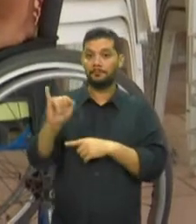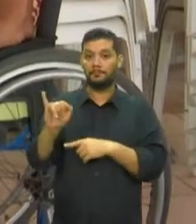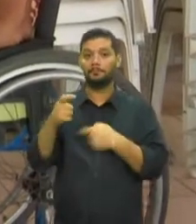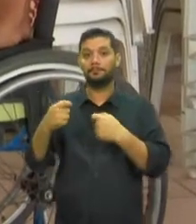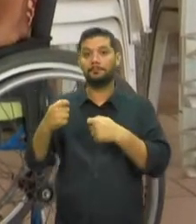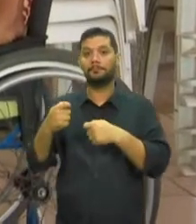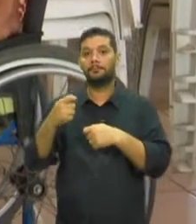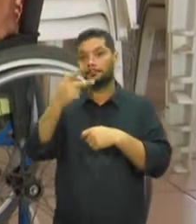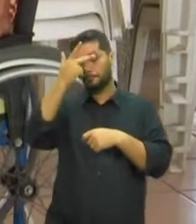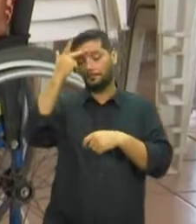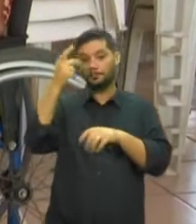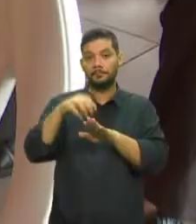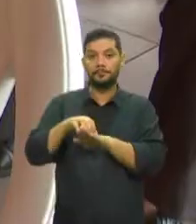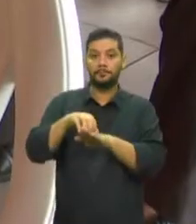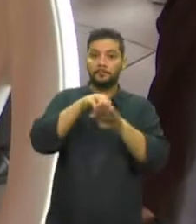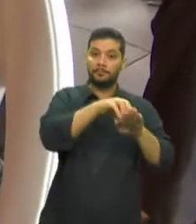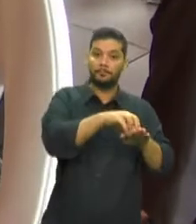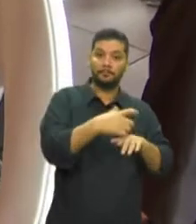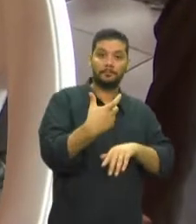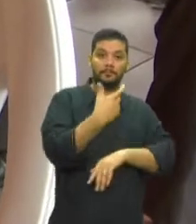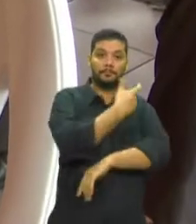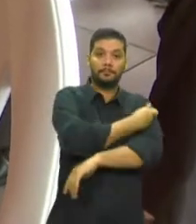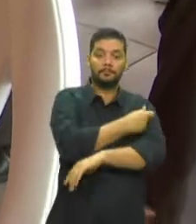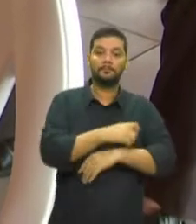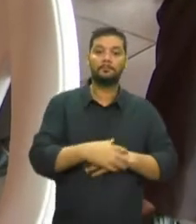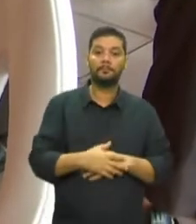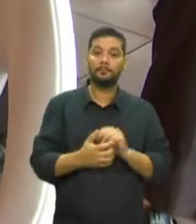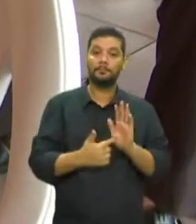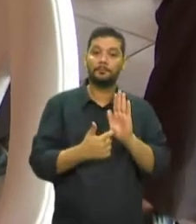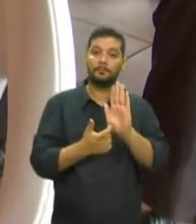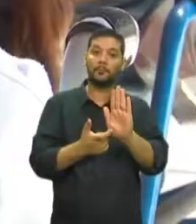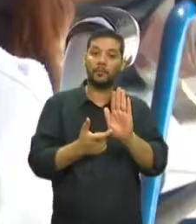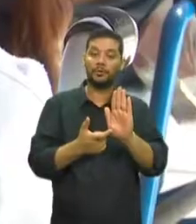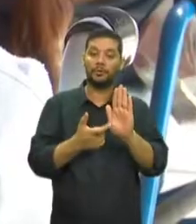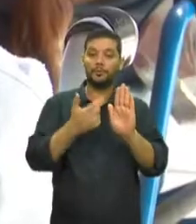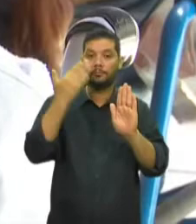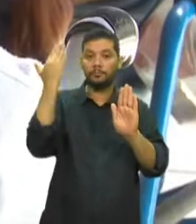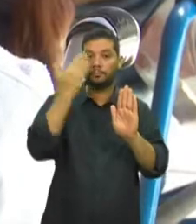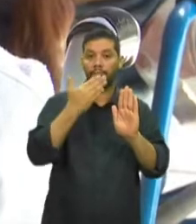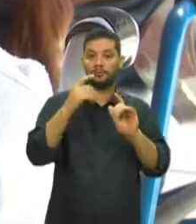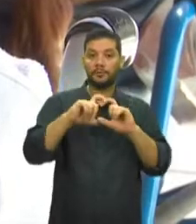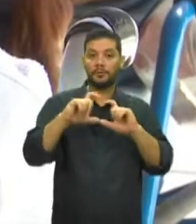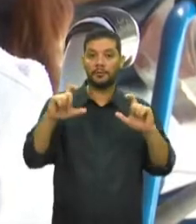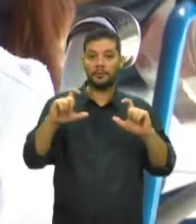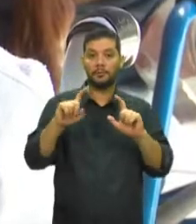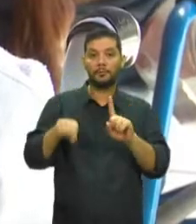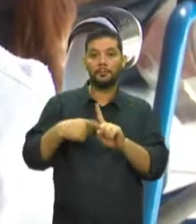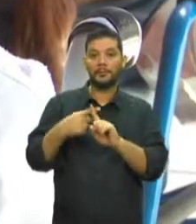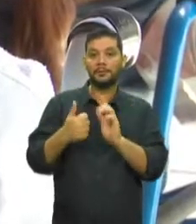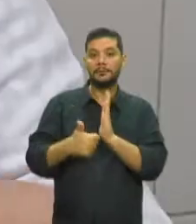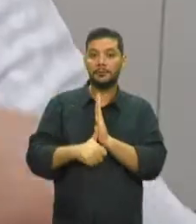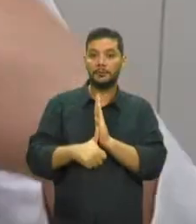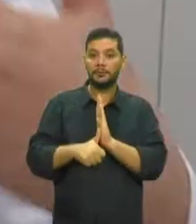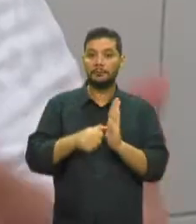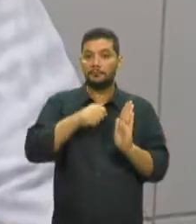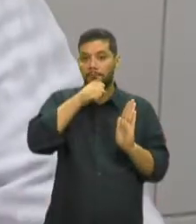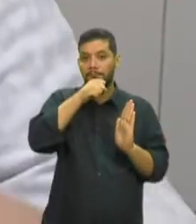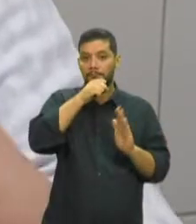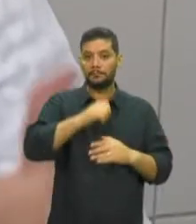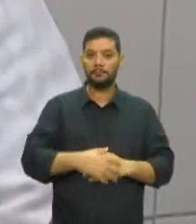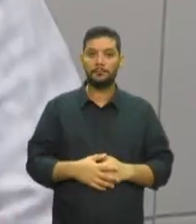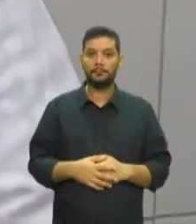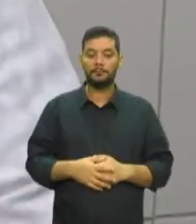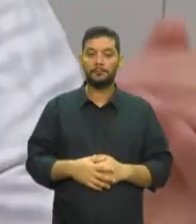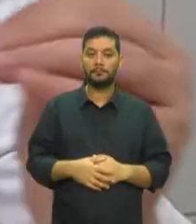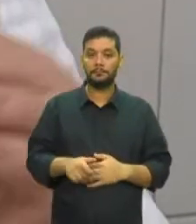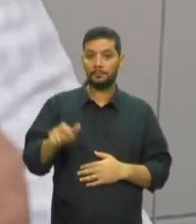da aplicação domiciliar. É necessário apresentar o cartão de vacinação e o documento de identidade do idoso. A